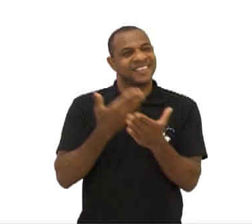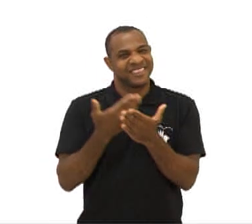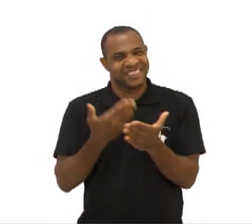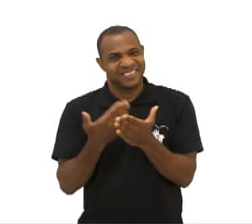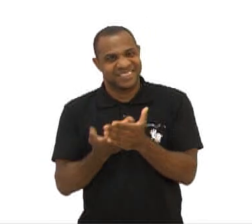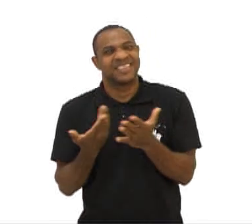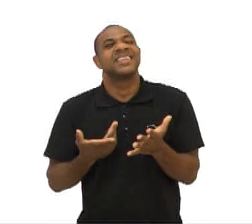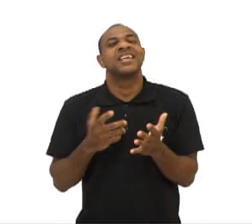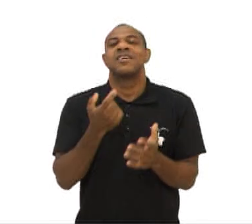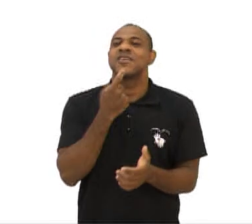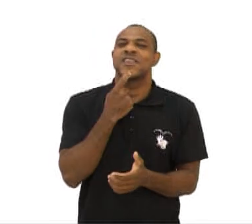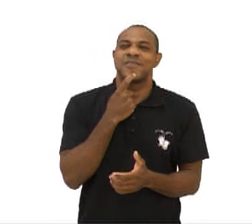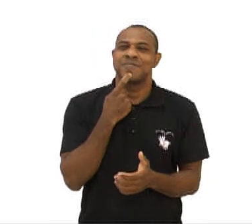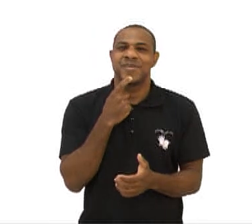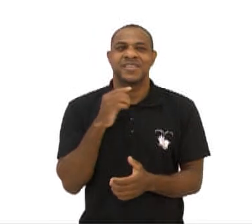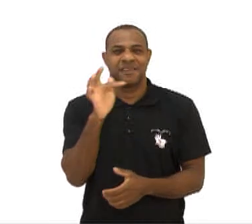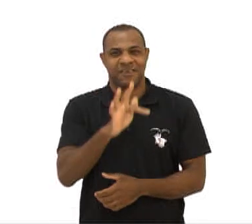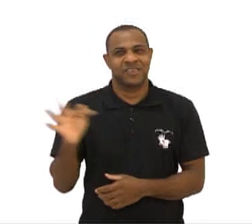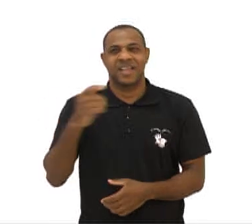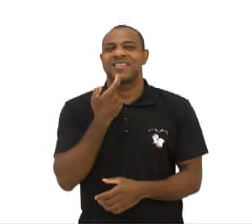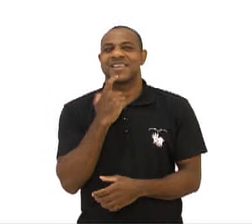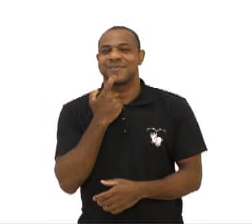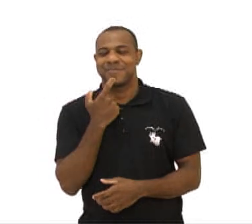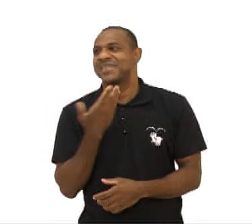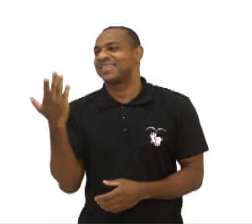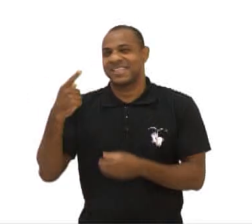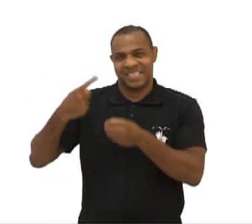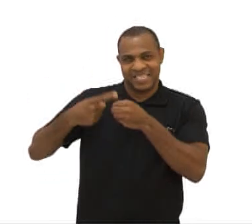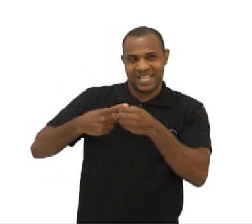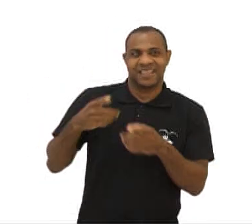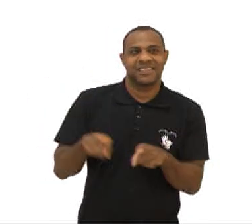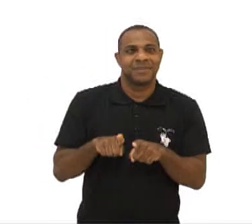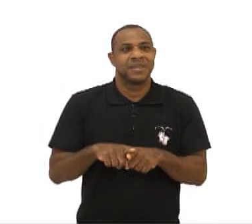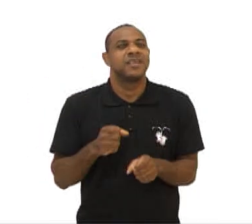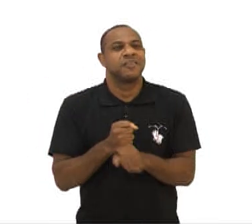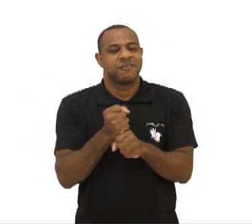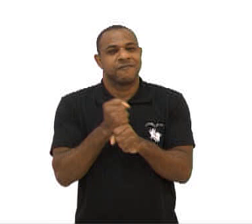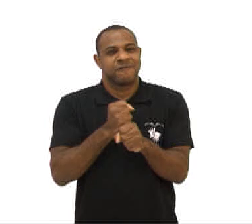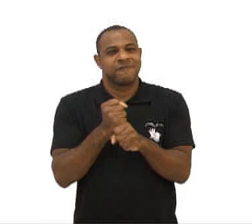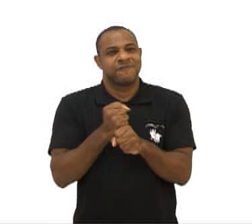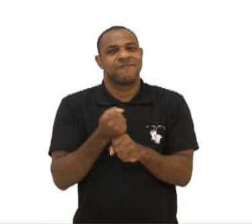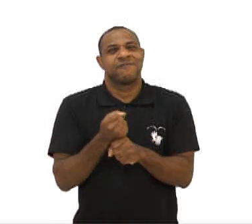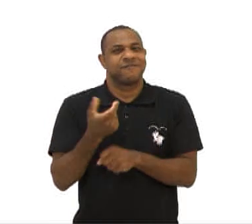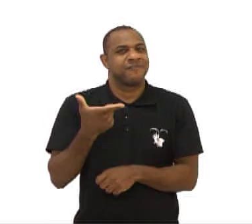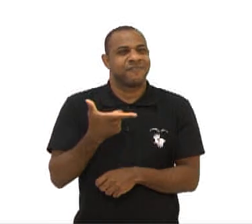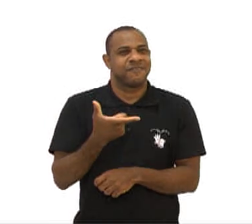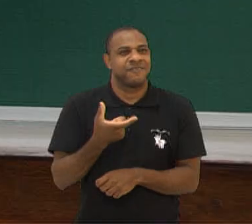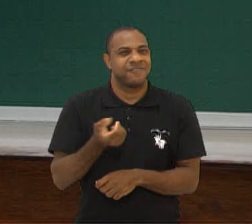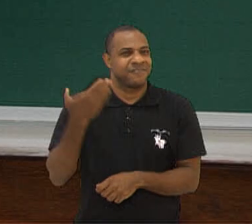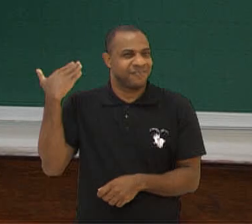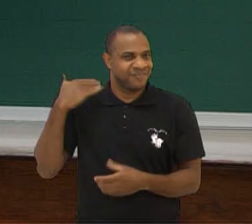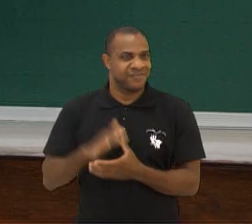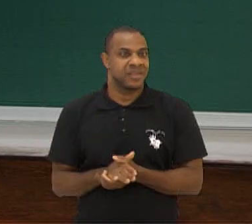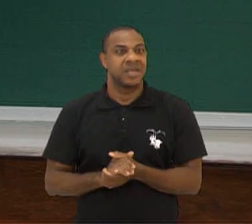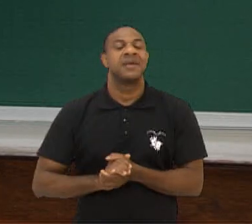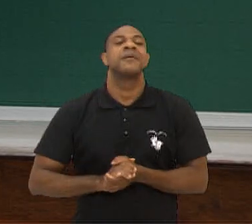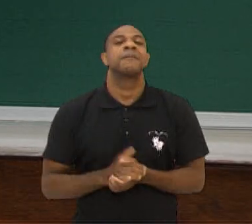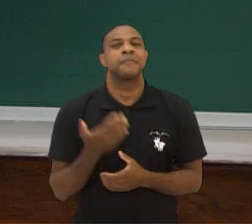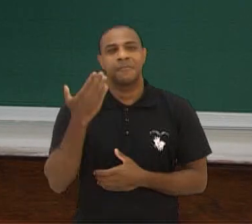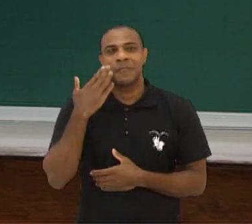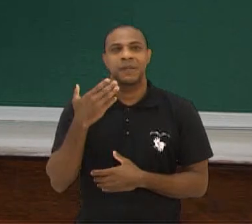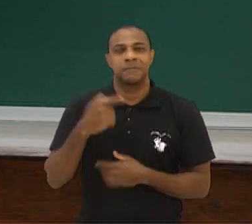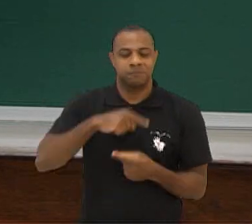de Campinas, né, em São Paulo, que mostrou que nos últimos 20 anos, mais de 200 tornados aconteceram por aqui. Olha que